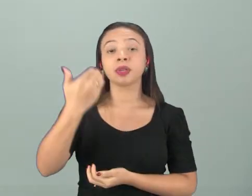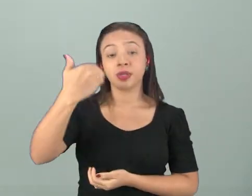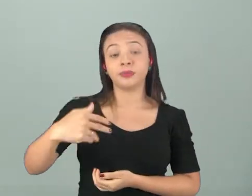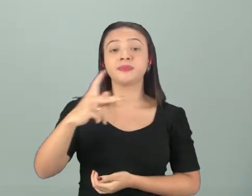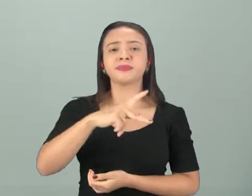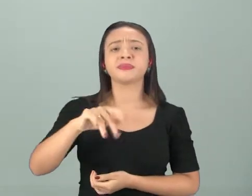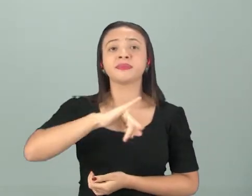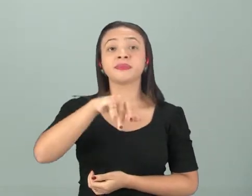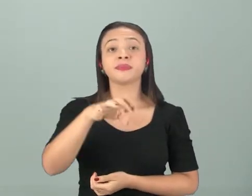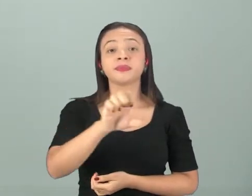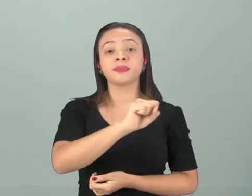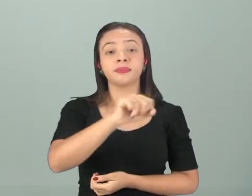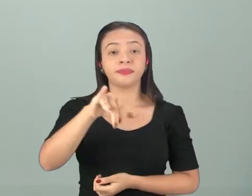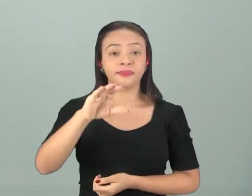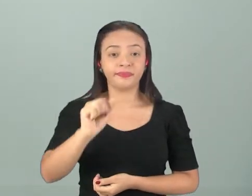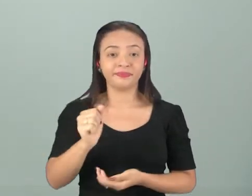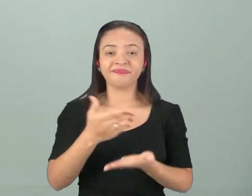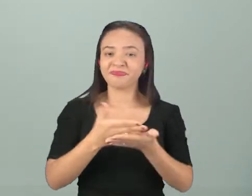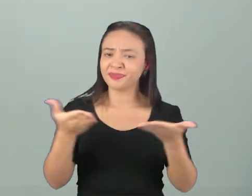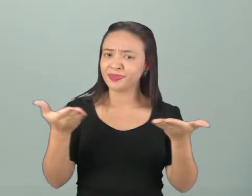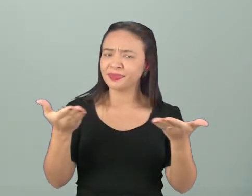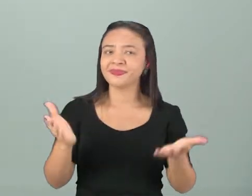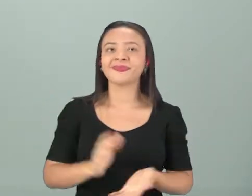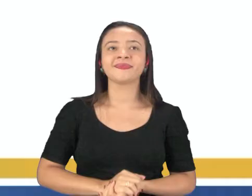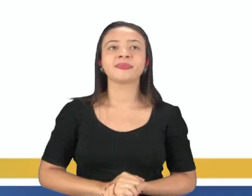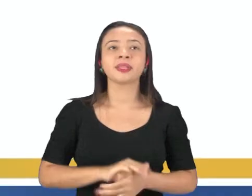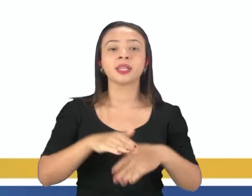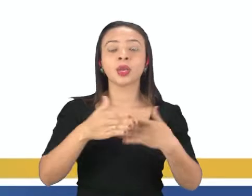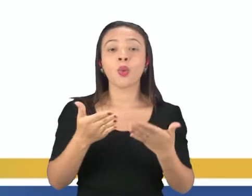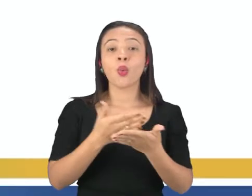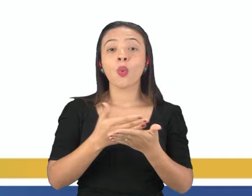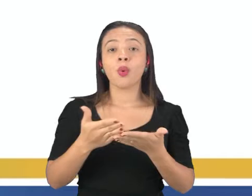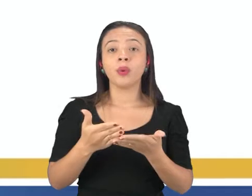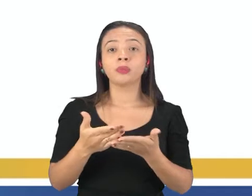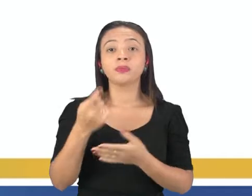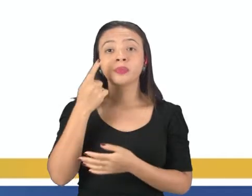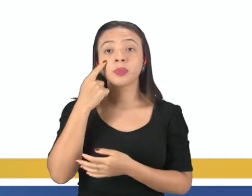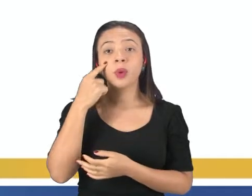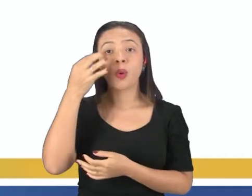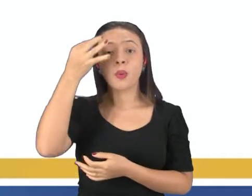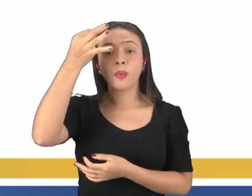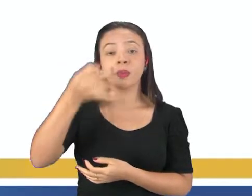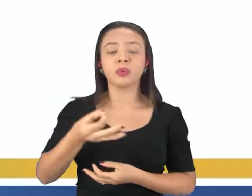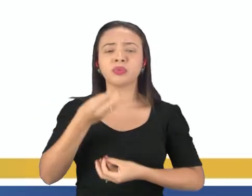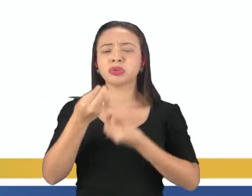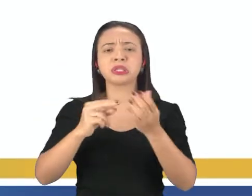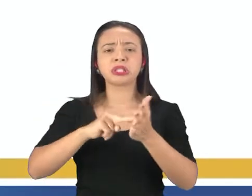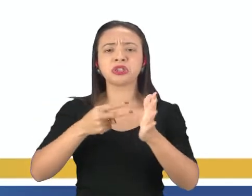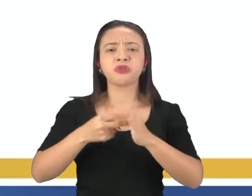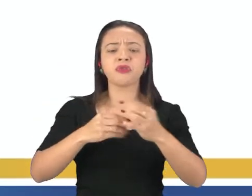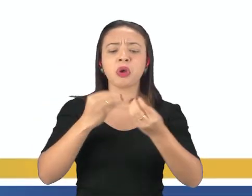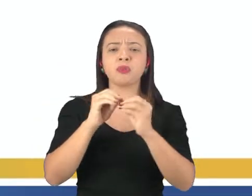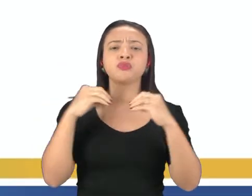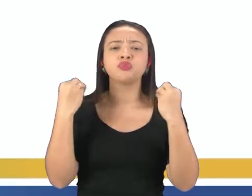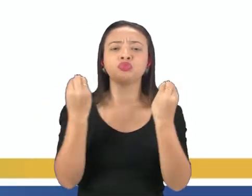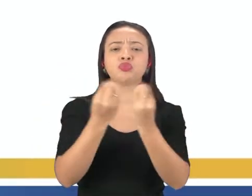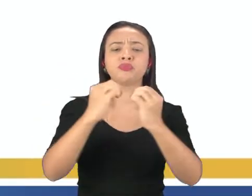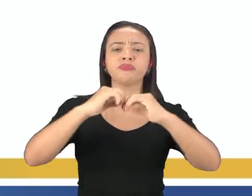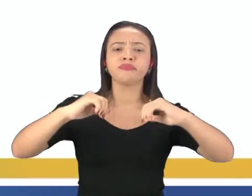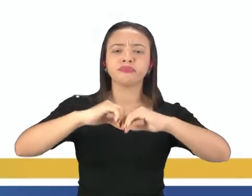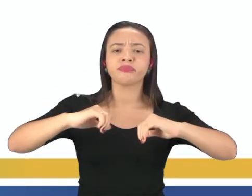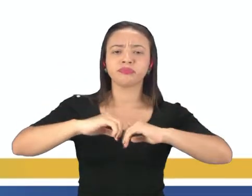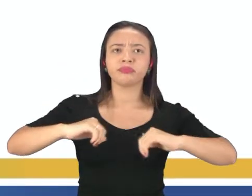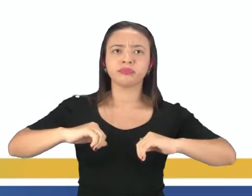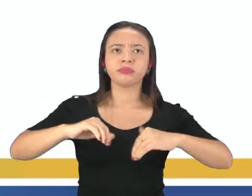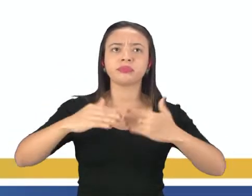professora Jéssica, vamos lá? Então, para começar, vamos entender aí o que seria essa separação de misturas, né? Nós já